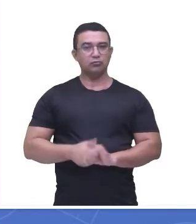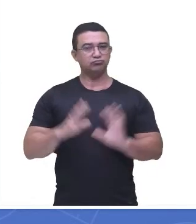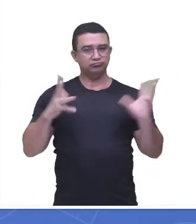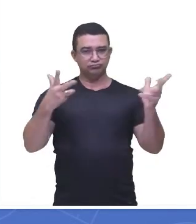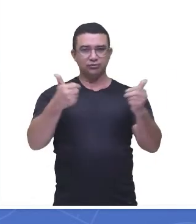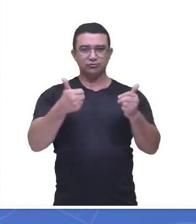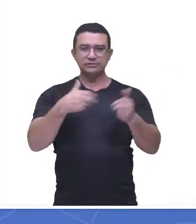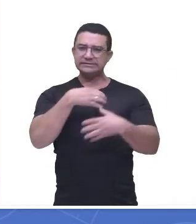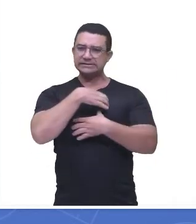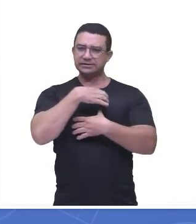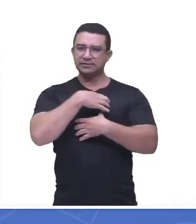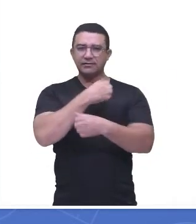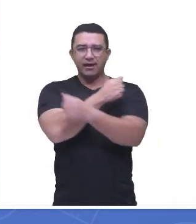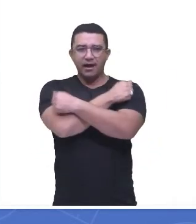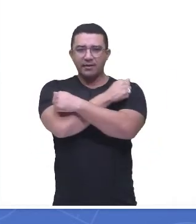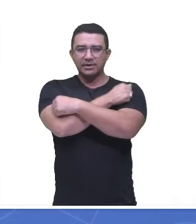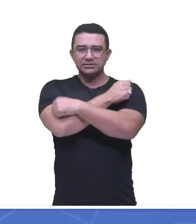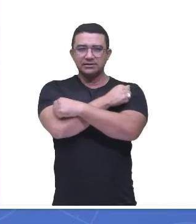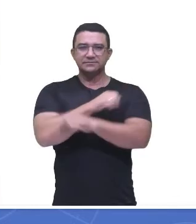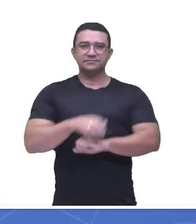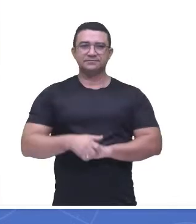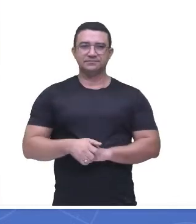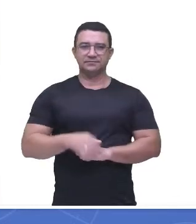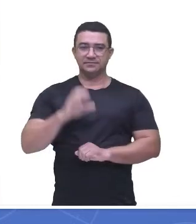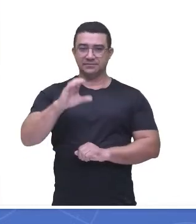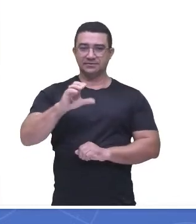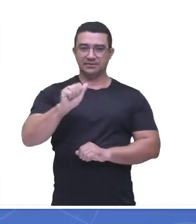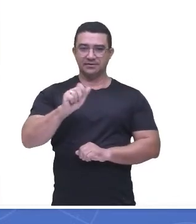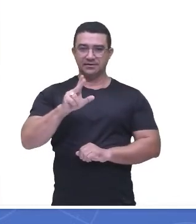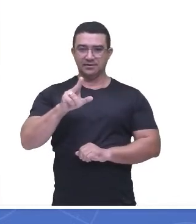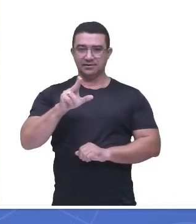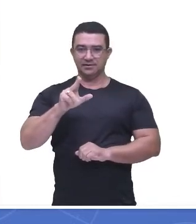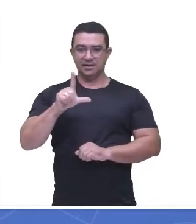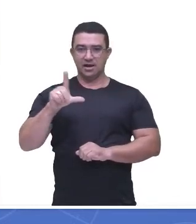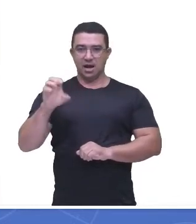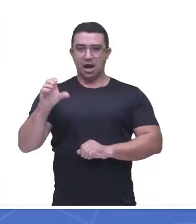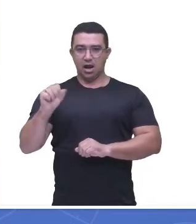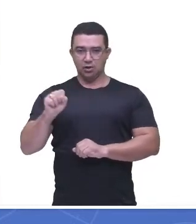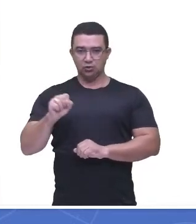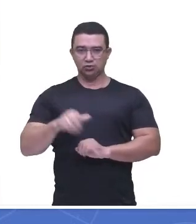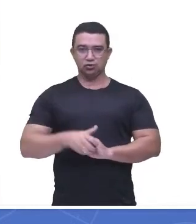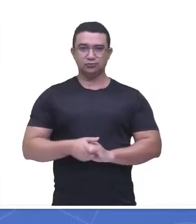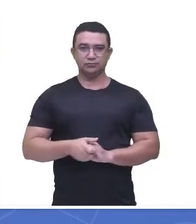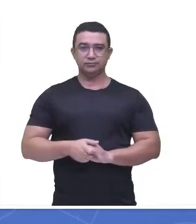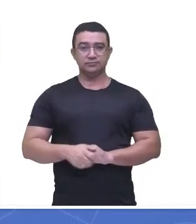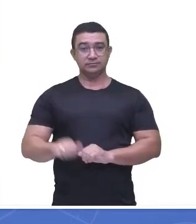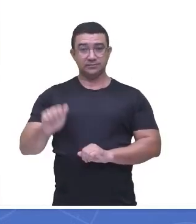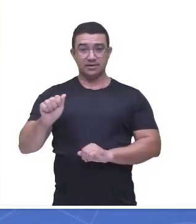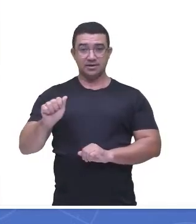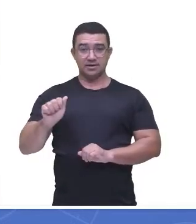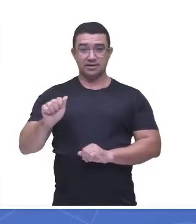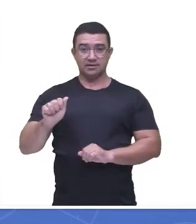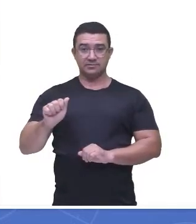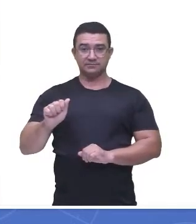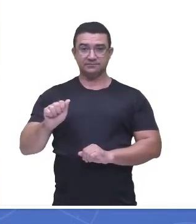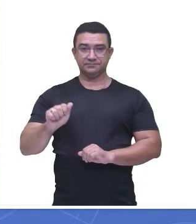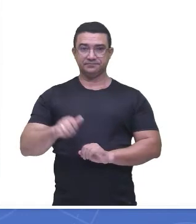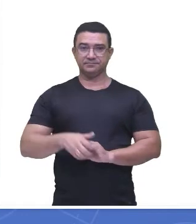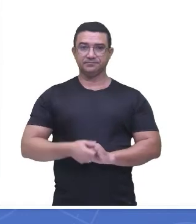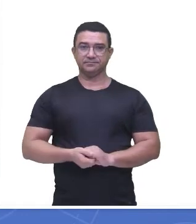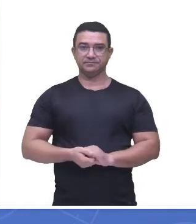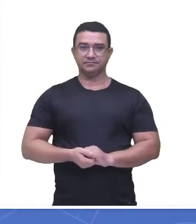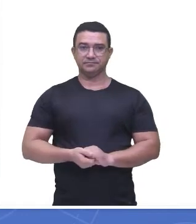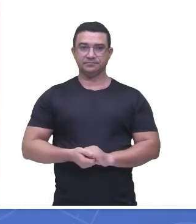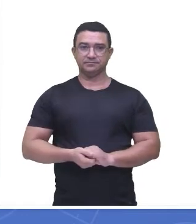abraçada também. E aí o Carlos Eduardo, da escola Solon de Lucena, já estive lá, já fiz curso de